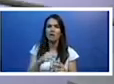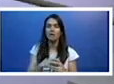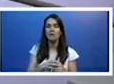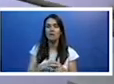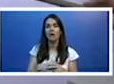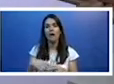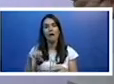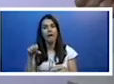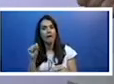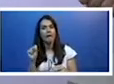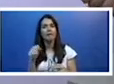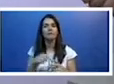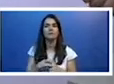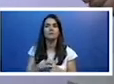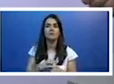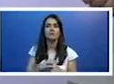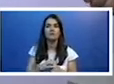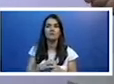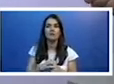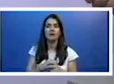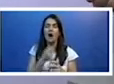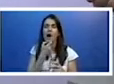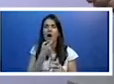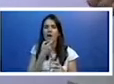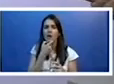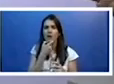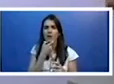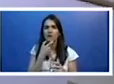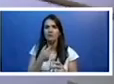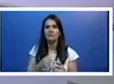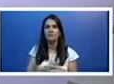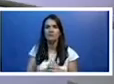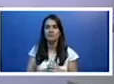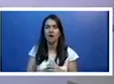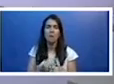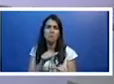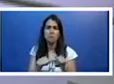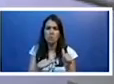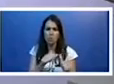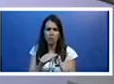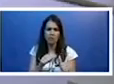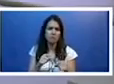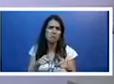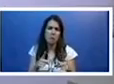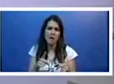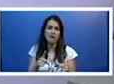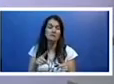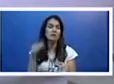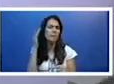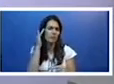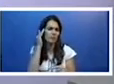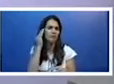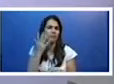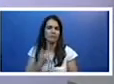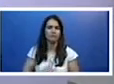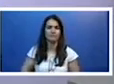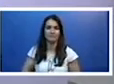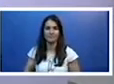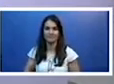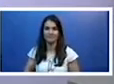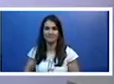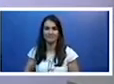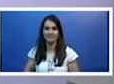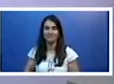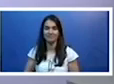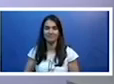N, abreviação. Em inglês é S, I de igreja e N. Mas dá para entender, né, lá quando vocês verem que